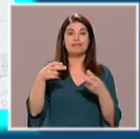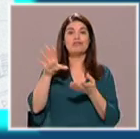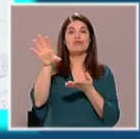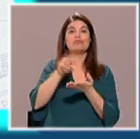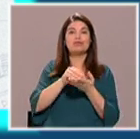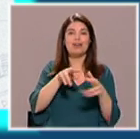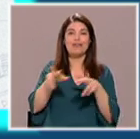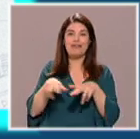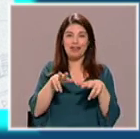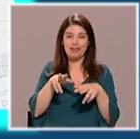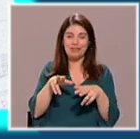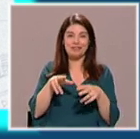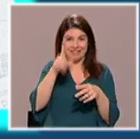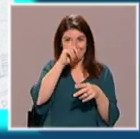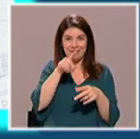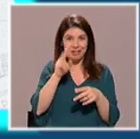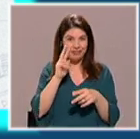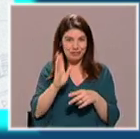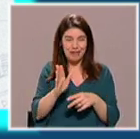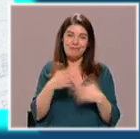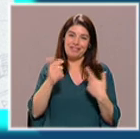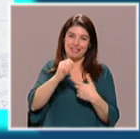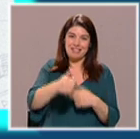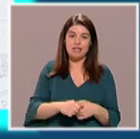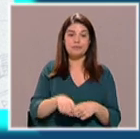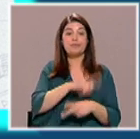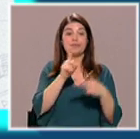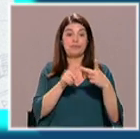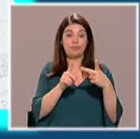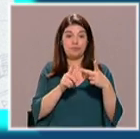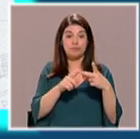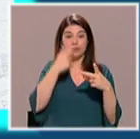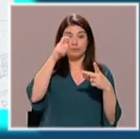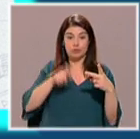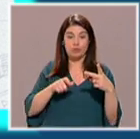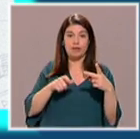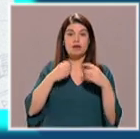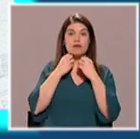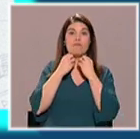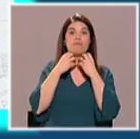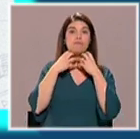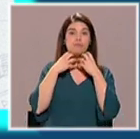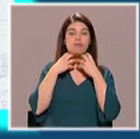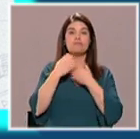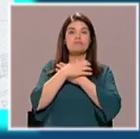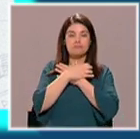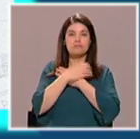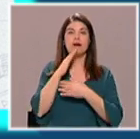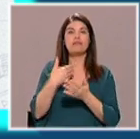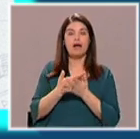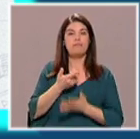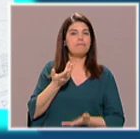é verdadeira. E por último, indivíduos com hipotiroidismo manifestam ritmo cardíaco